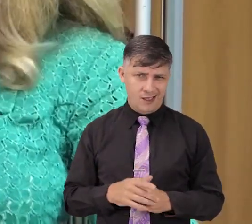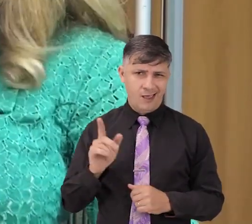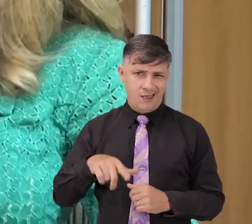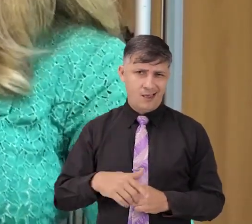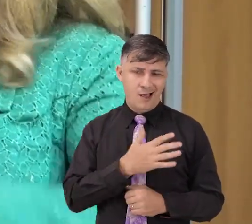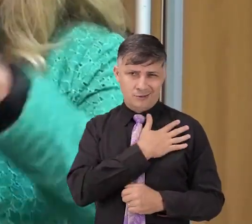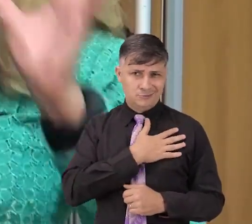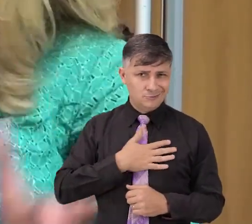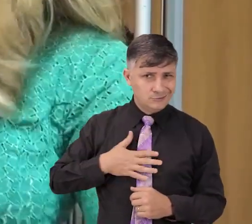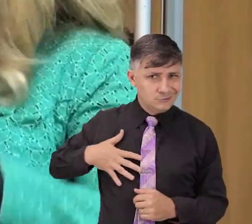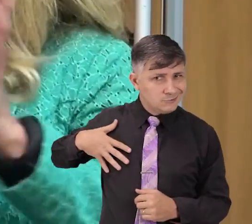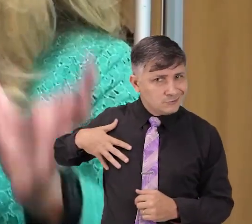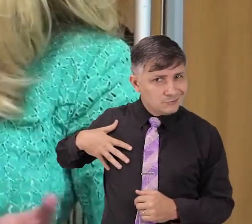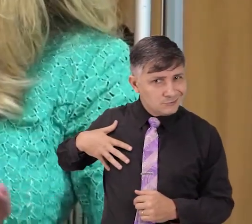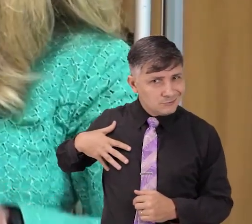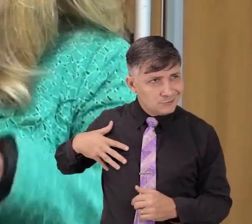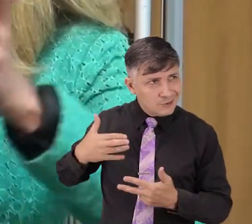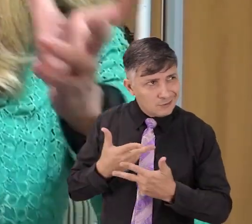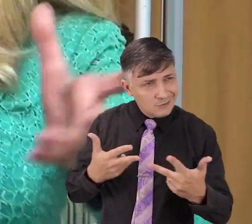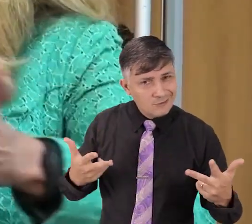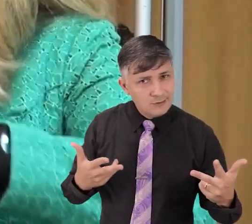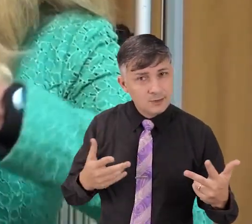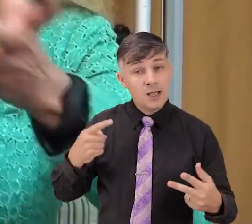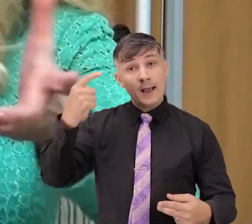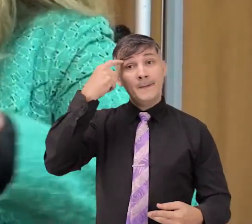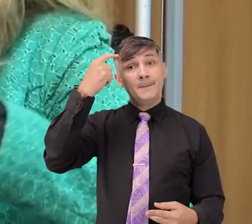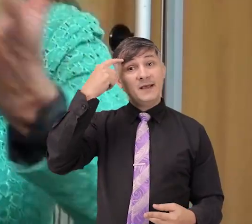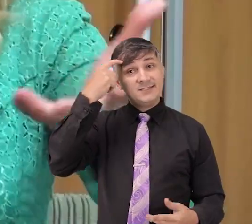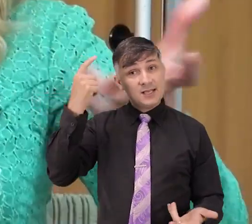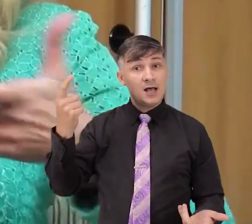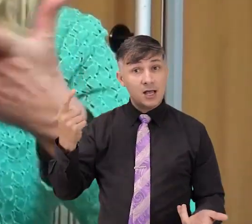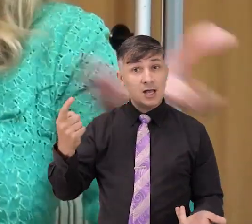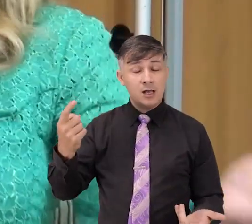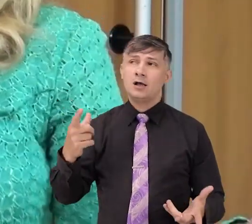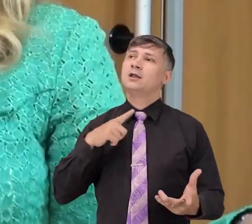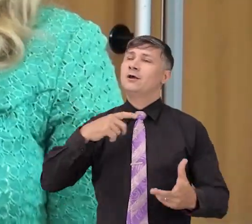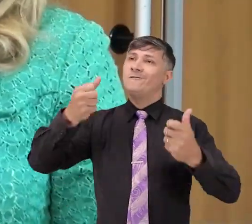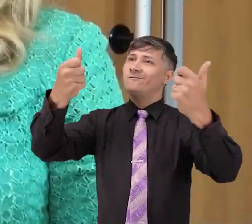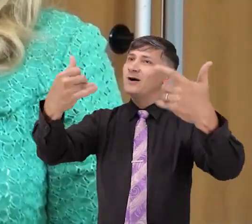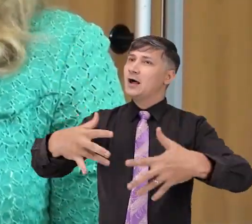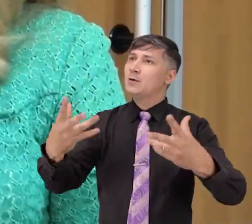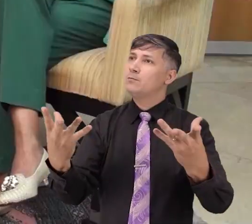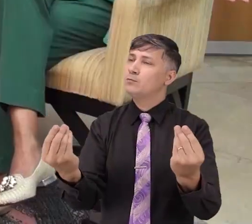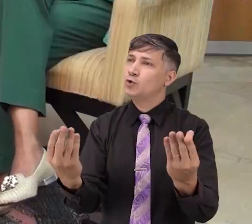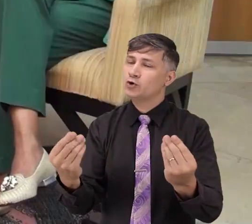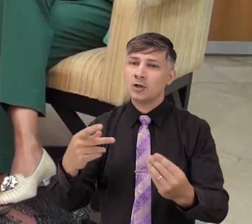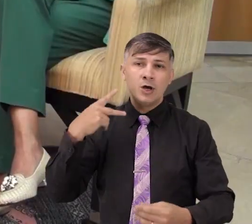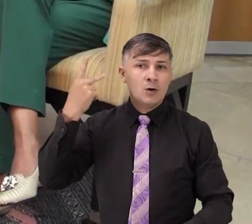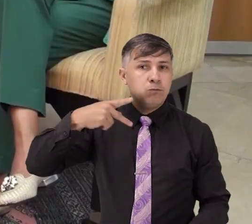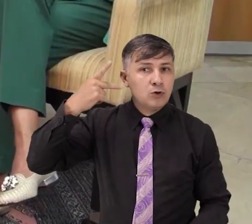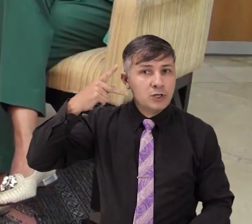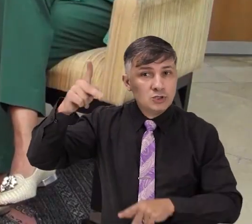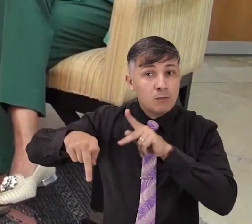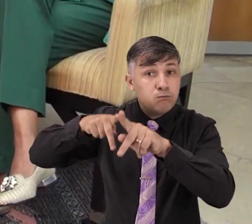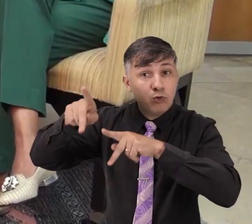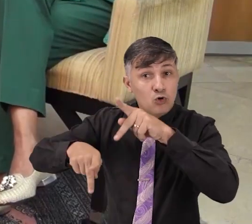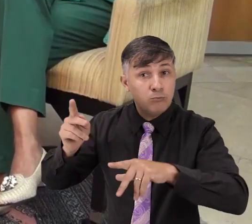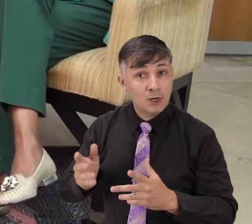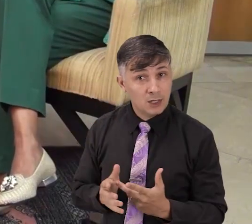aristotélico. Né? Vamos pensar em política, nós falamos muito em políticas públicas, né? Né?